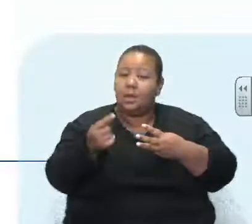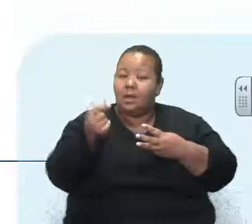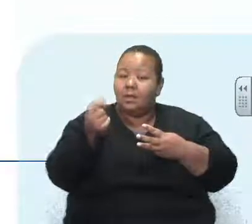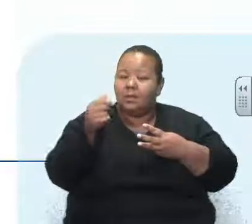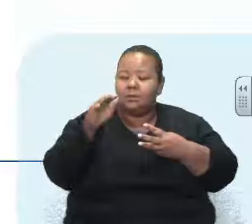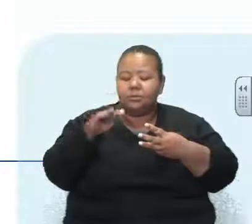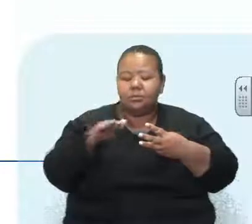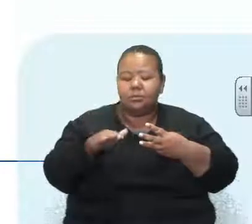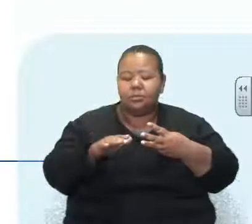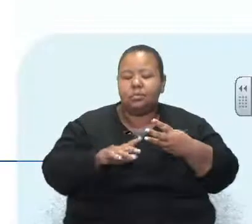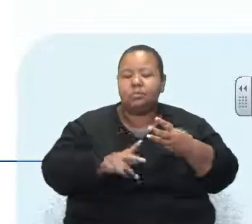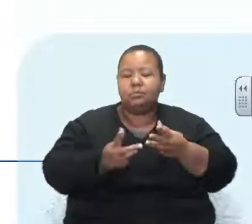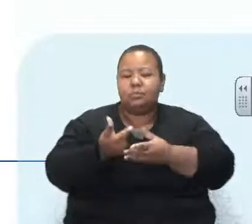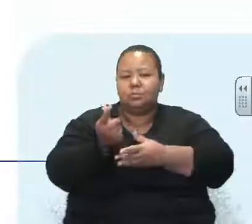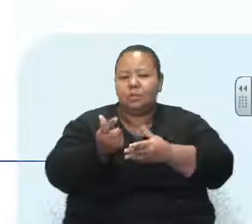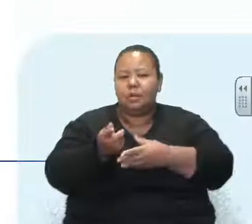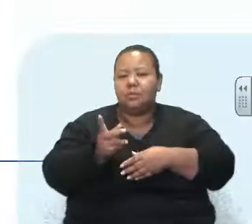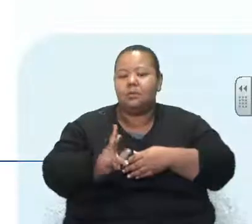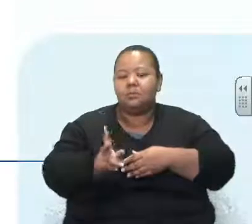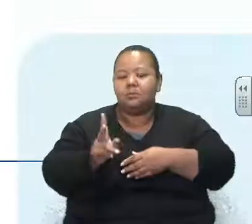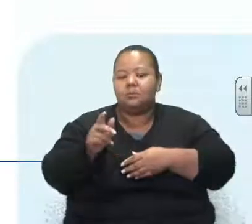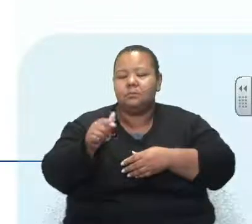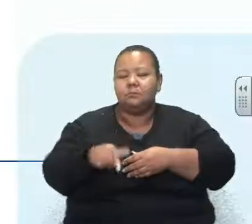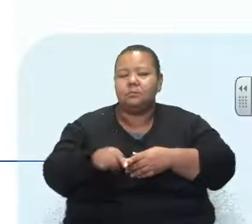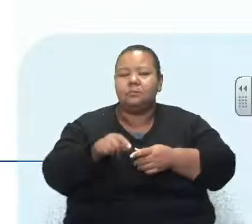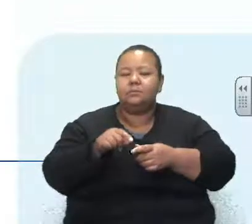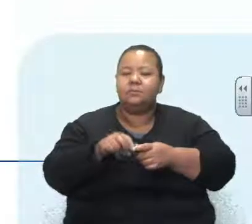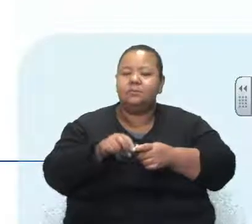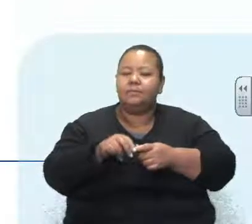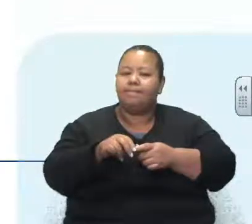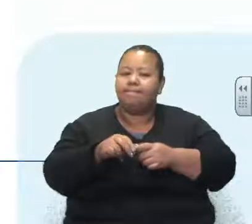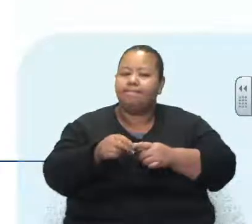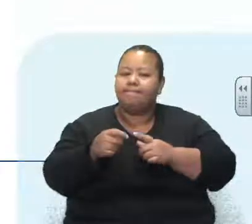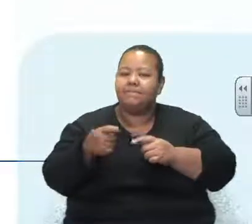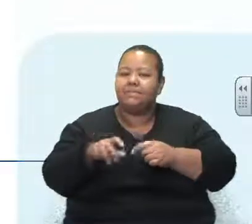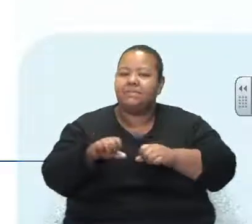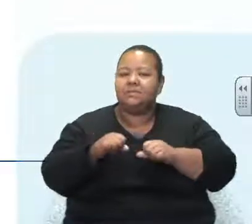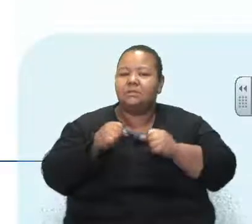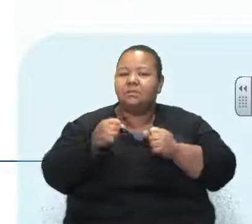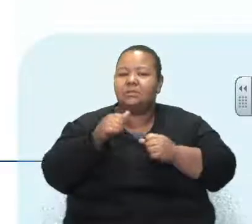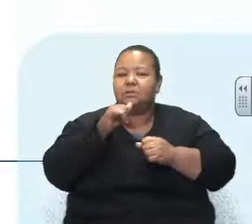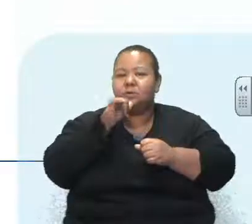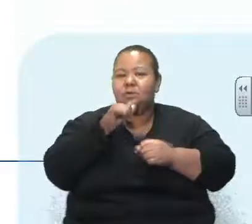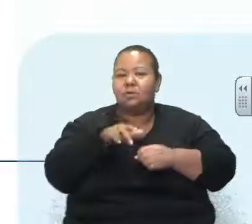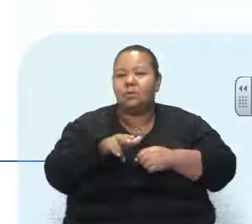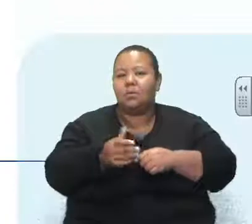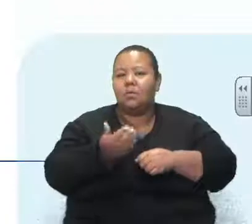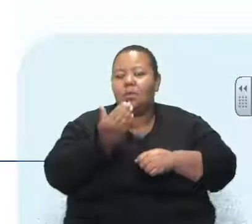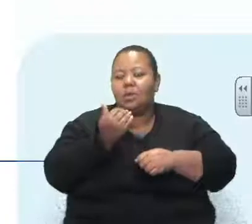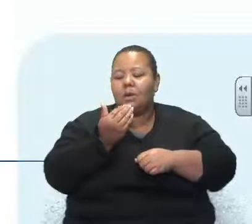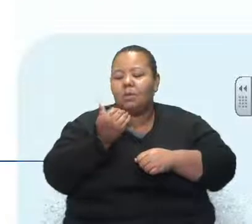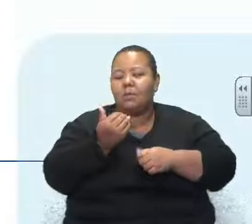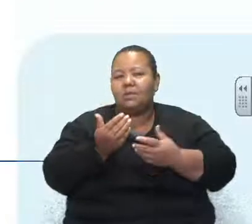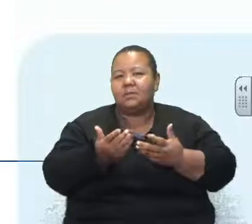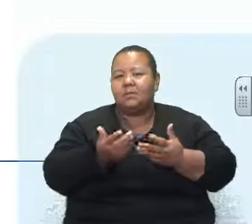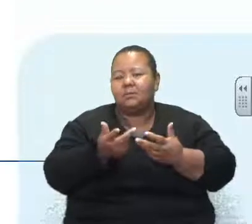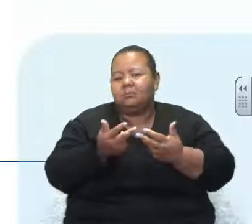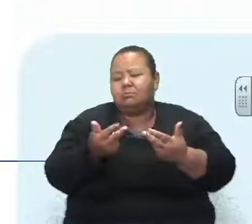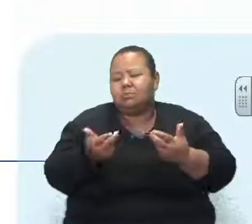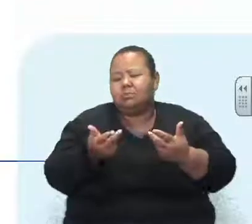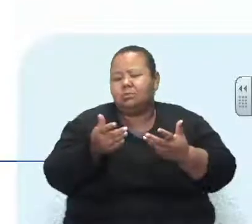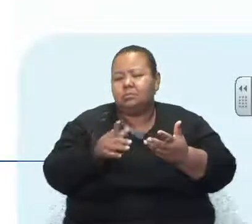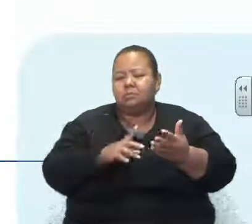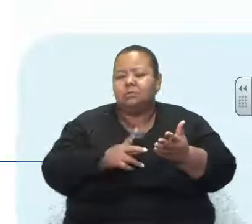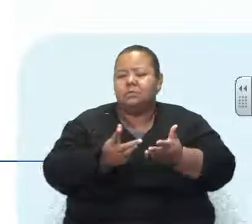produtos que são comprados com alta frequência e demandam o mínimo de esforço para ser adquirido, como se fosse alimentação, meia, são aqueles produtos que a